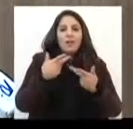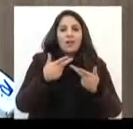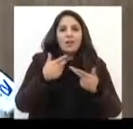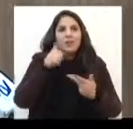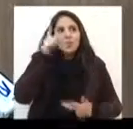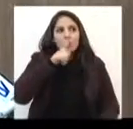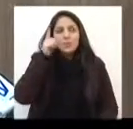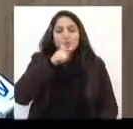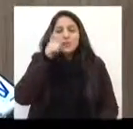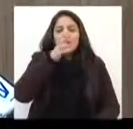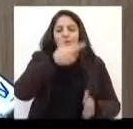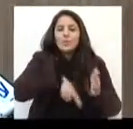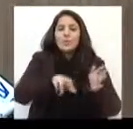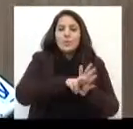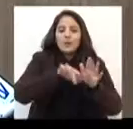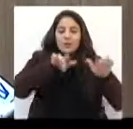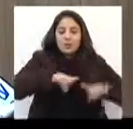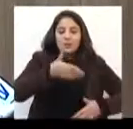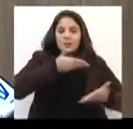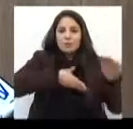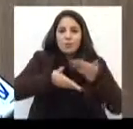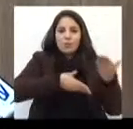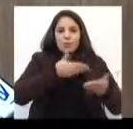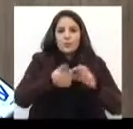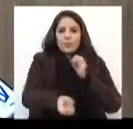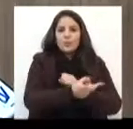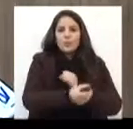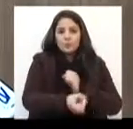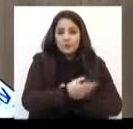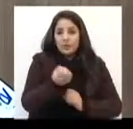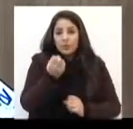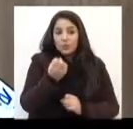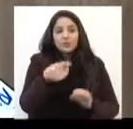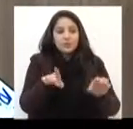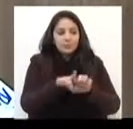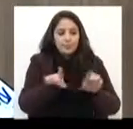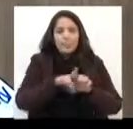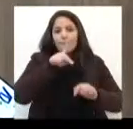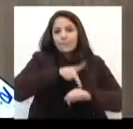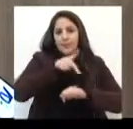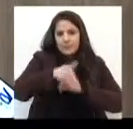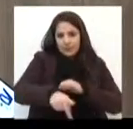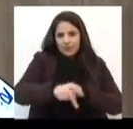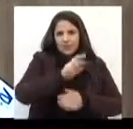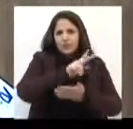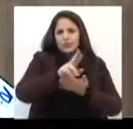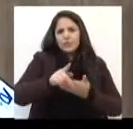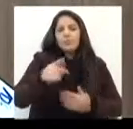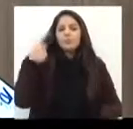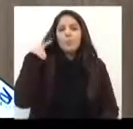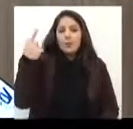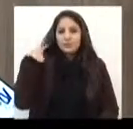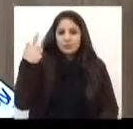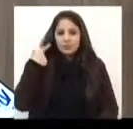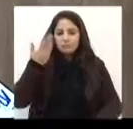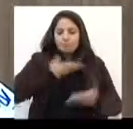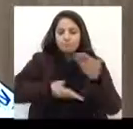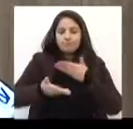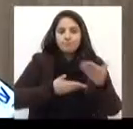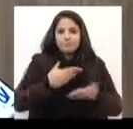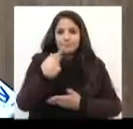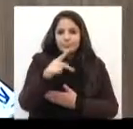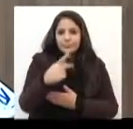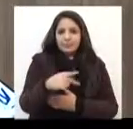nesse cenário de envolvimento da corrupção, tanto o PT como tantos outros partidos envolvidos